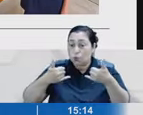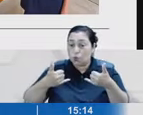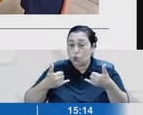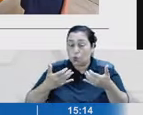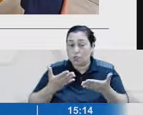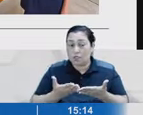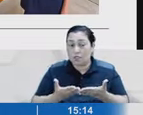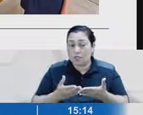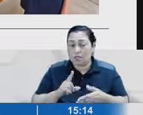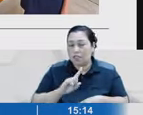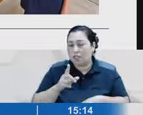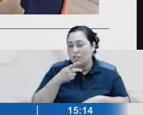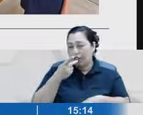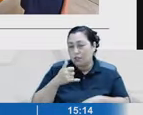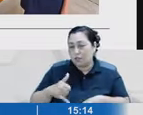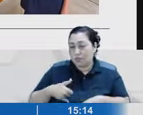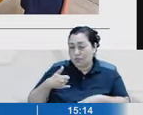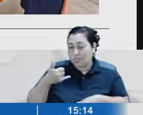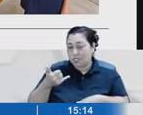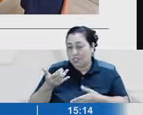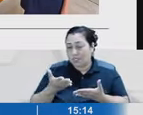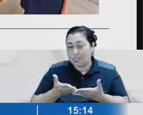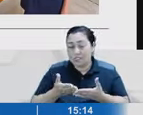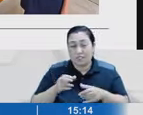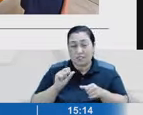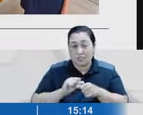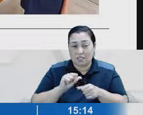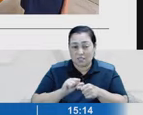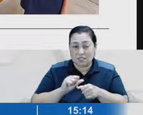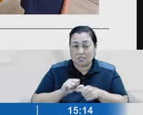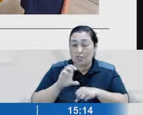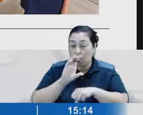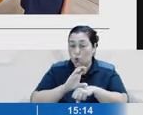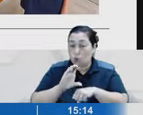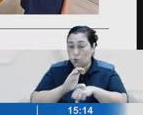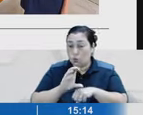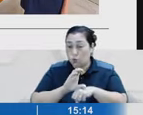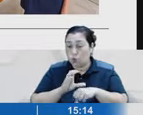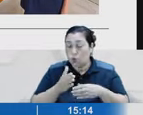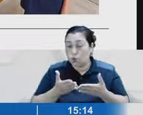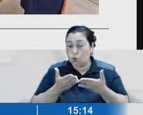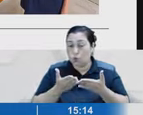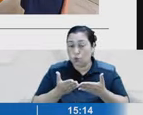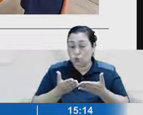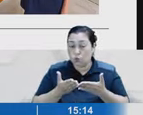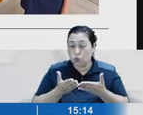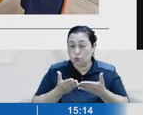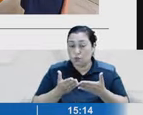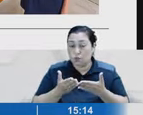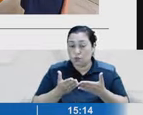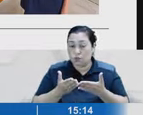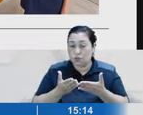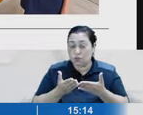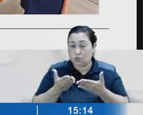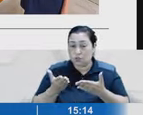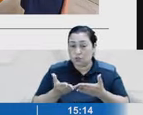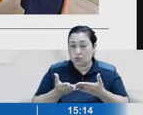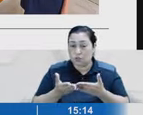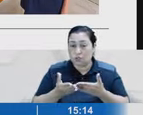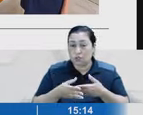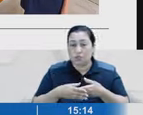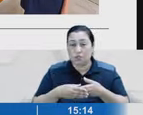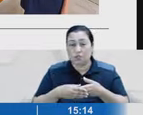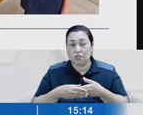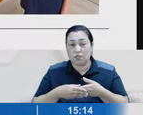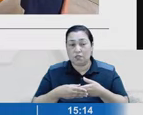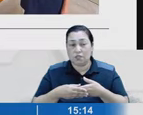Ela não fala a idade dela, sabe? Quando eu fazia o curso de colonoscopia lá no Oswaldo Cruz, com o Dr. Paulo, que é da equipe